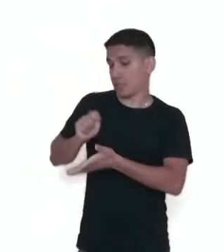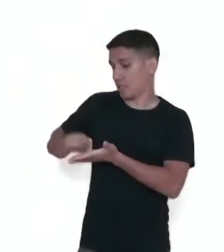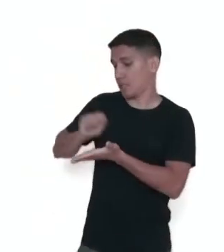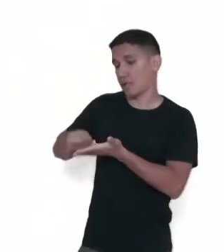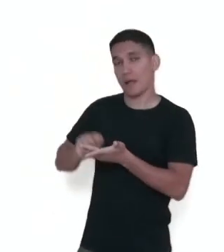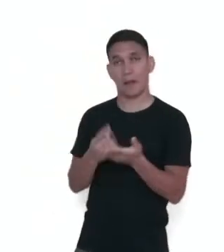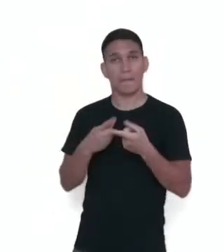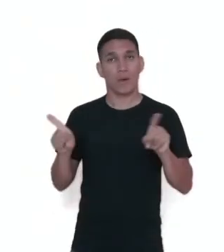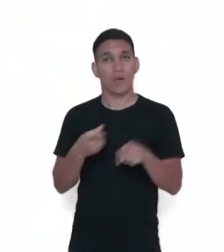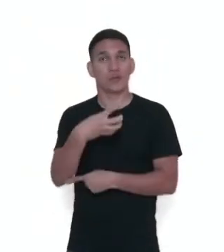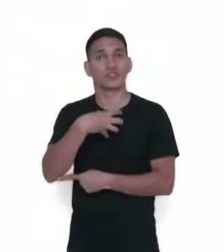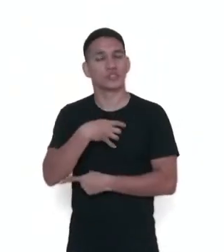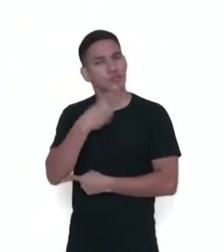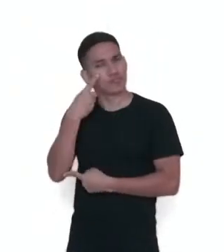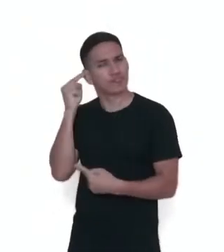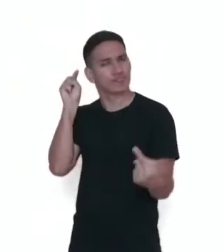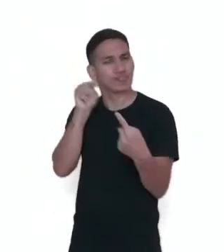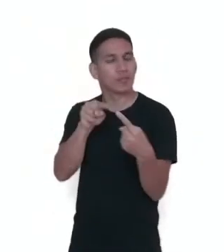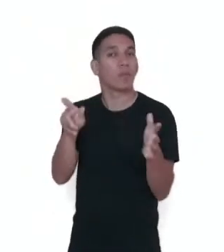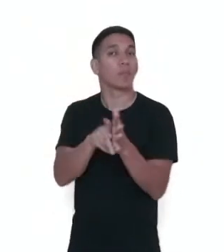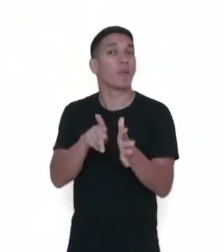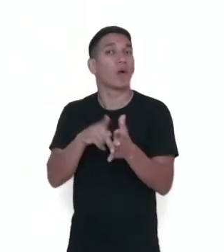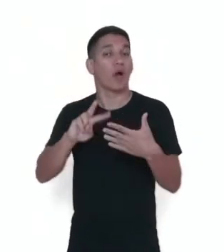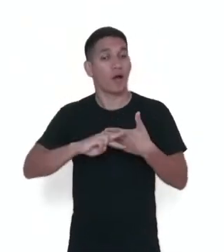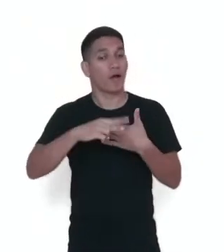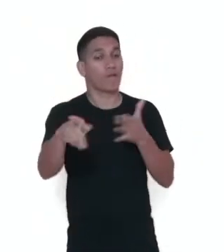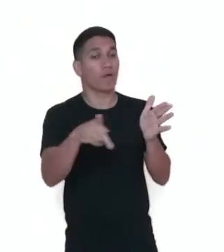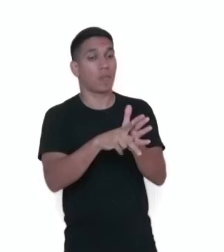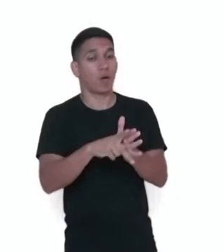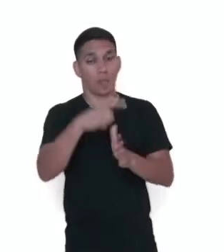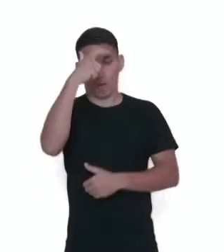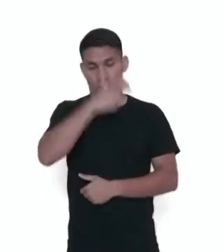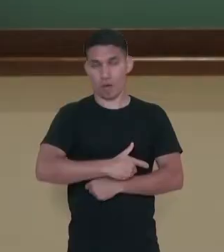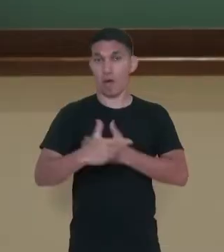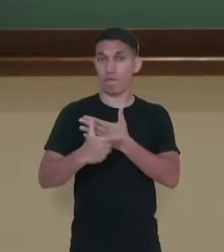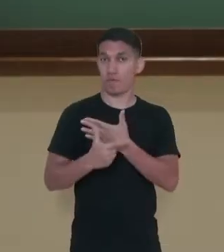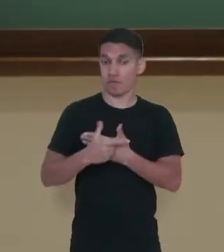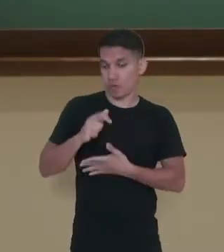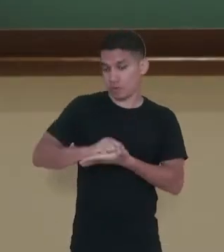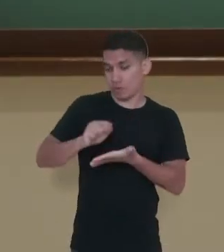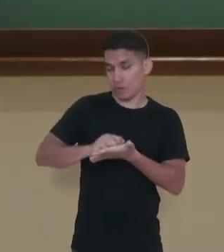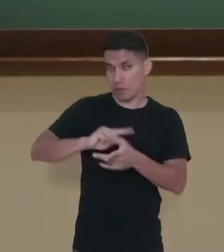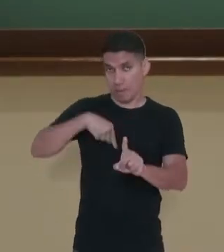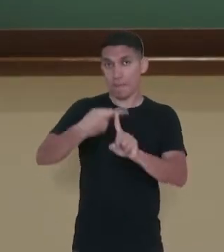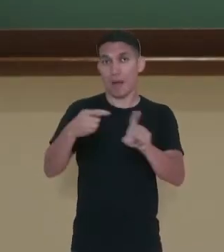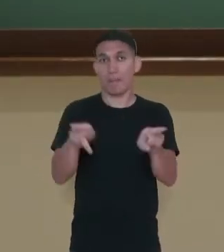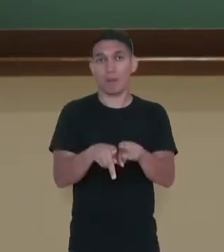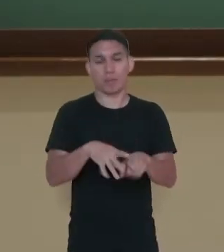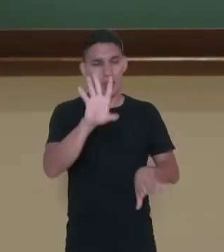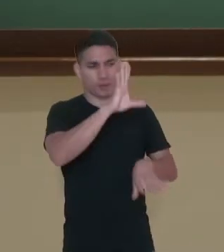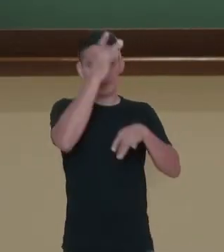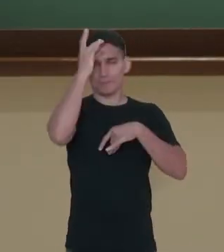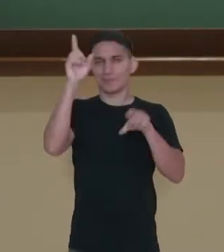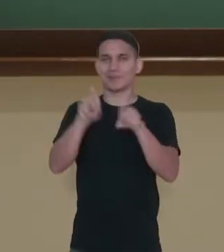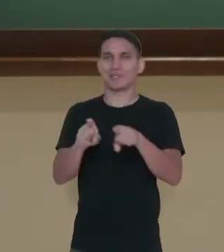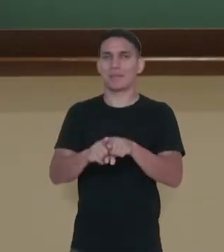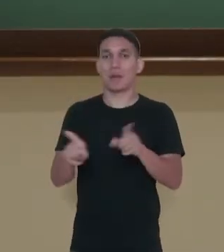músicas, intenções que impactaram tanto a função do compositor quanto a do intérprete e a do próprio